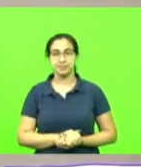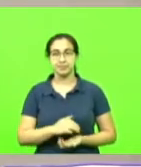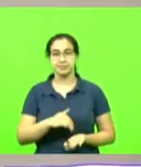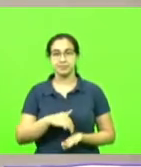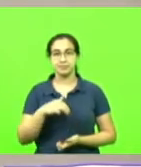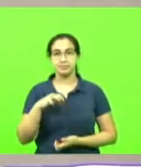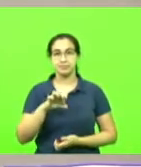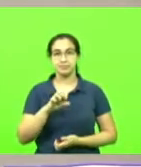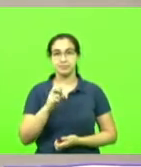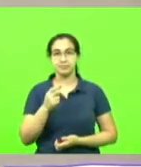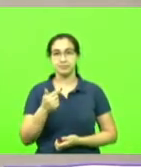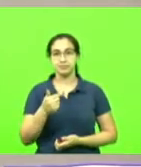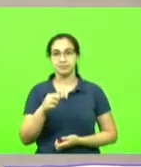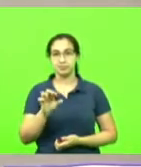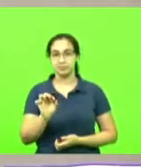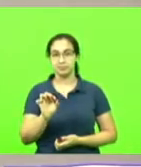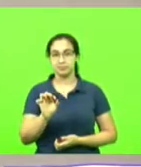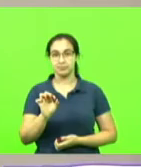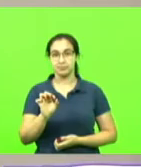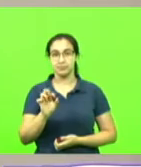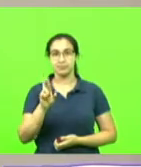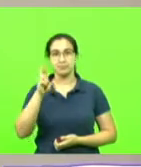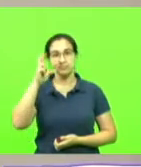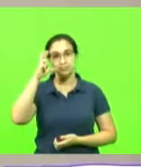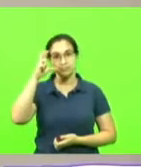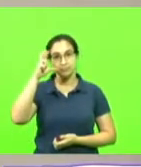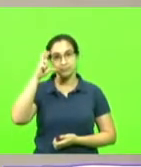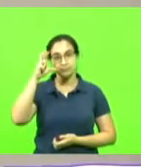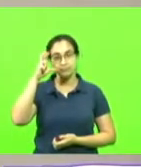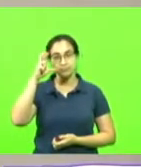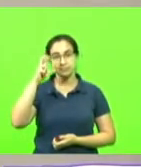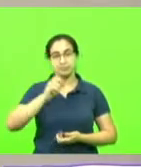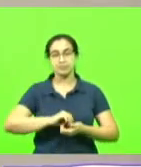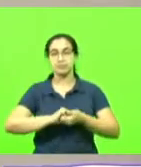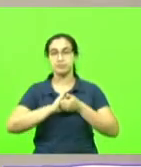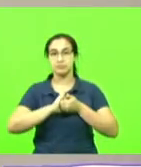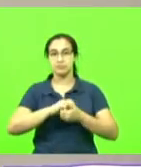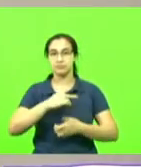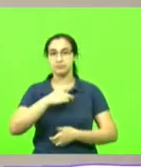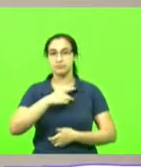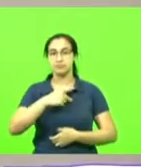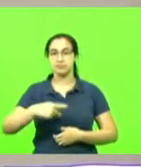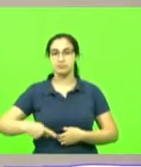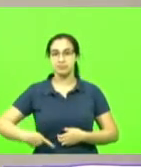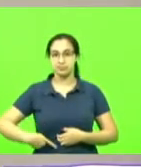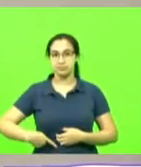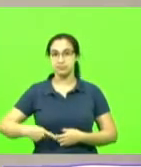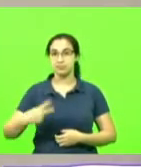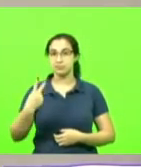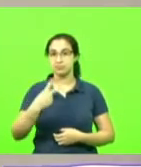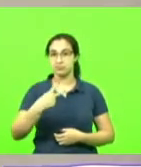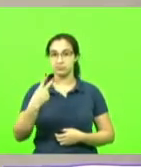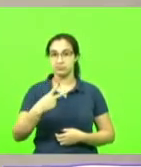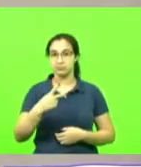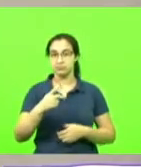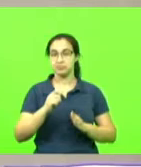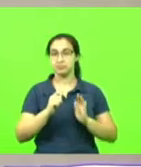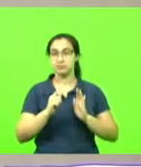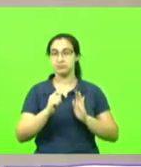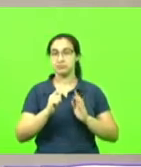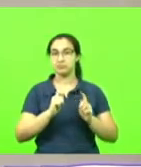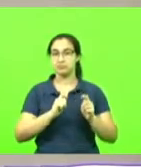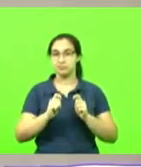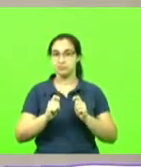número 970, deputado Ricardo Alba, cumprimentando o presidente e vice-presidente da Associação Seixas Neto,